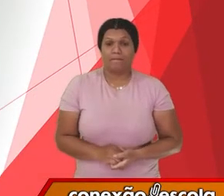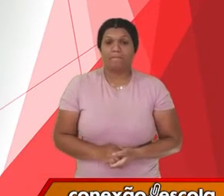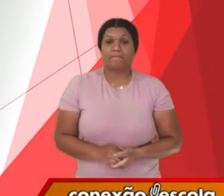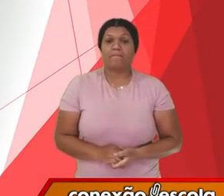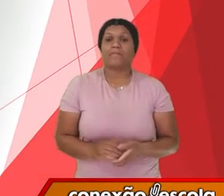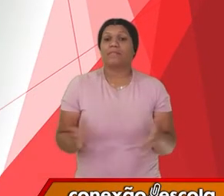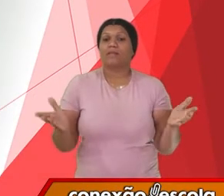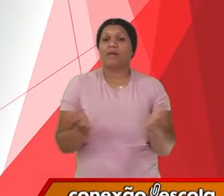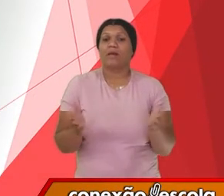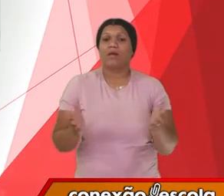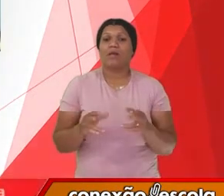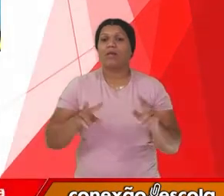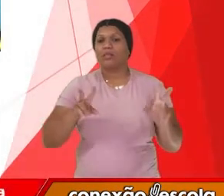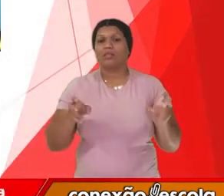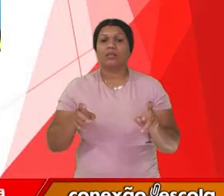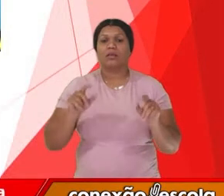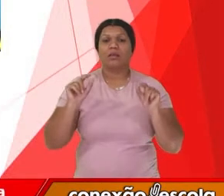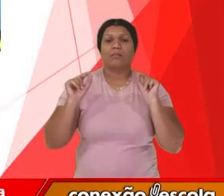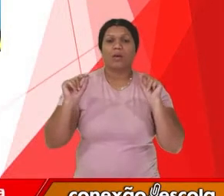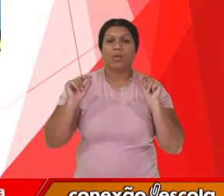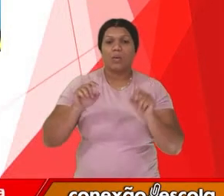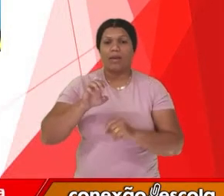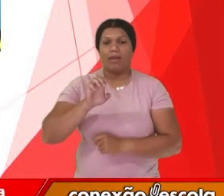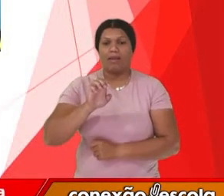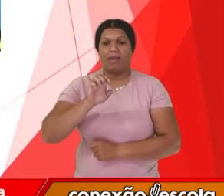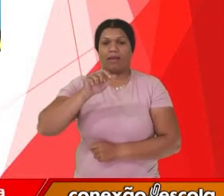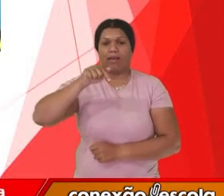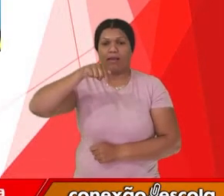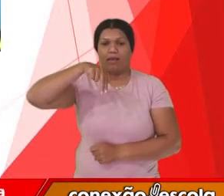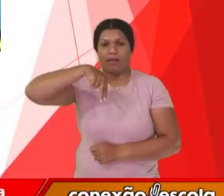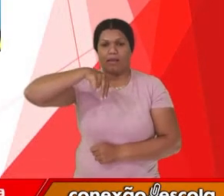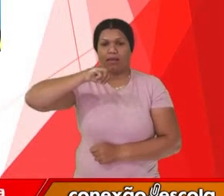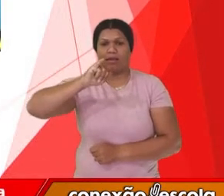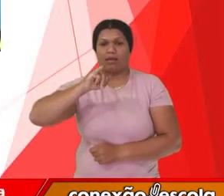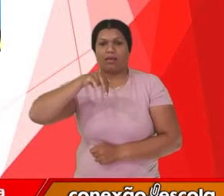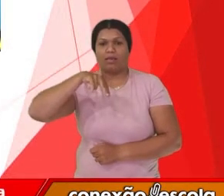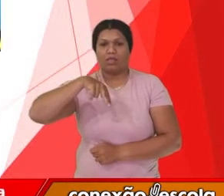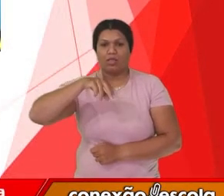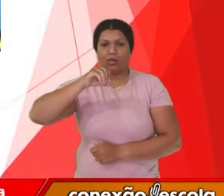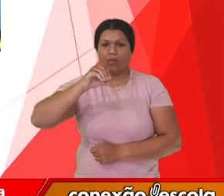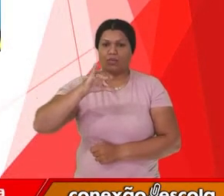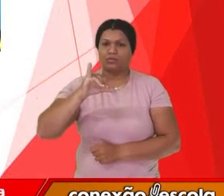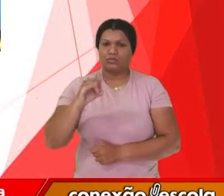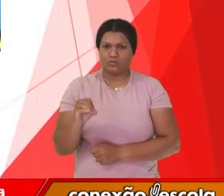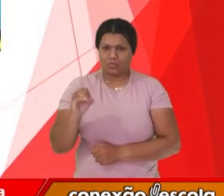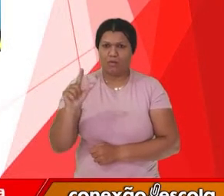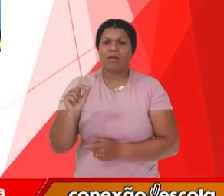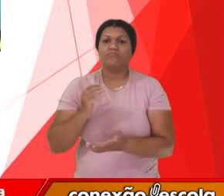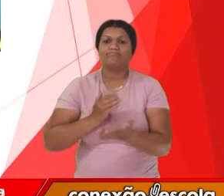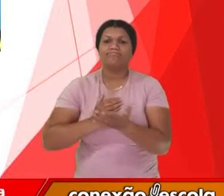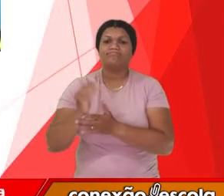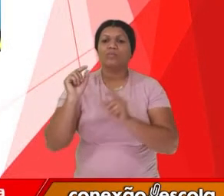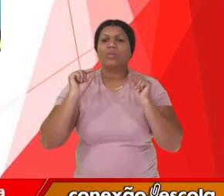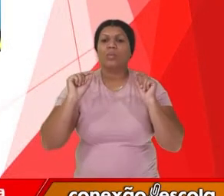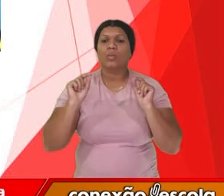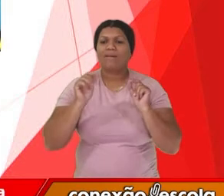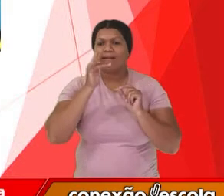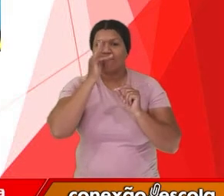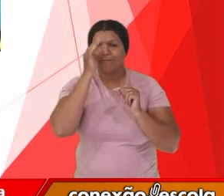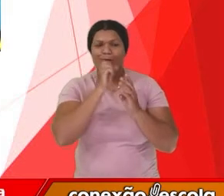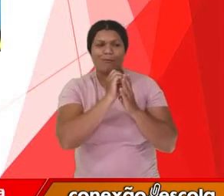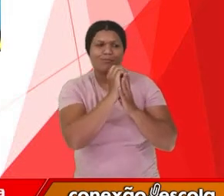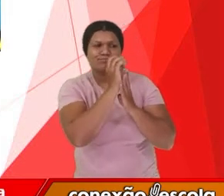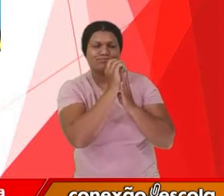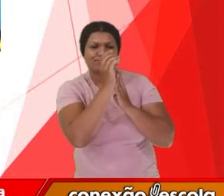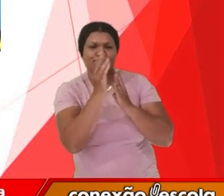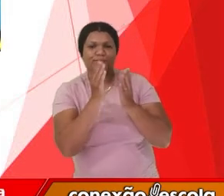Já em relação ao equinócio, ele representa o início da primavera ou do outono. O equinócio de